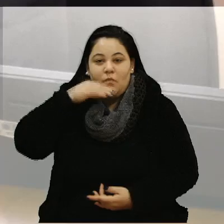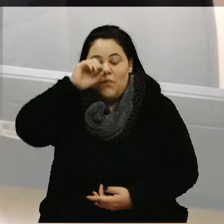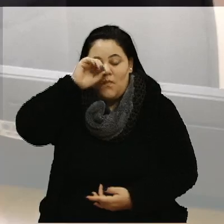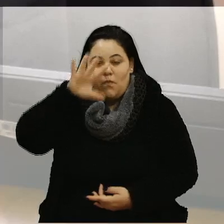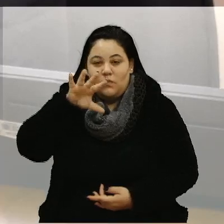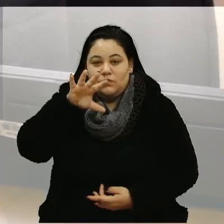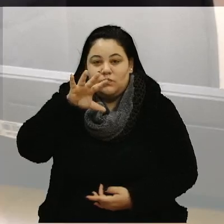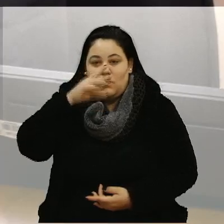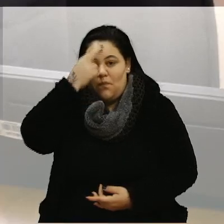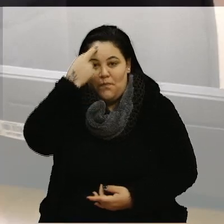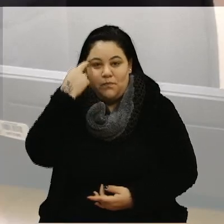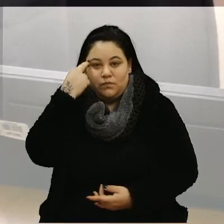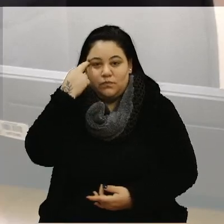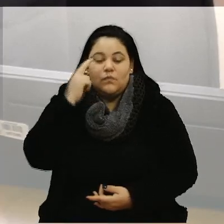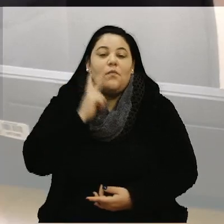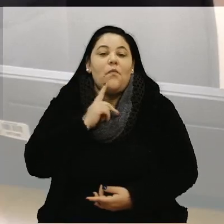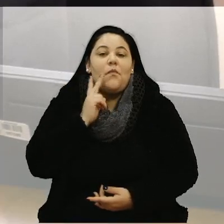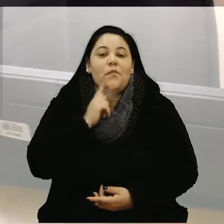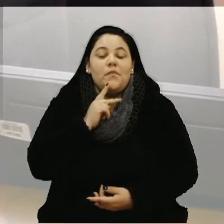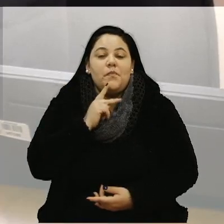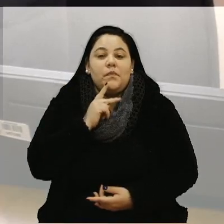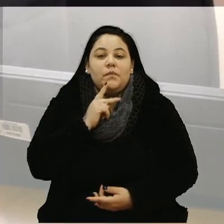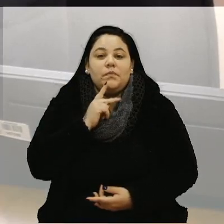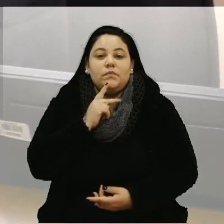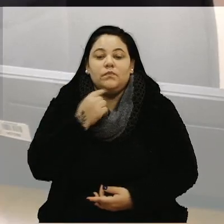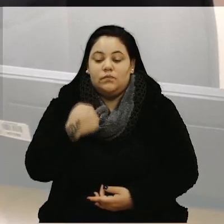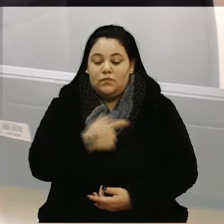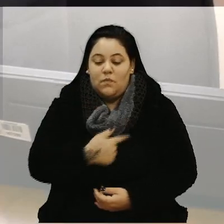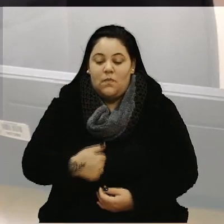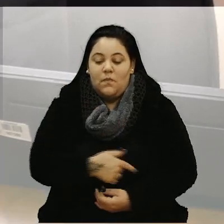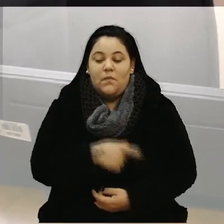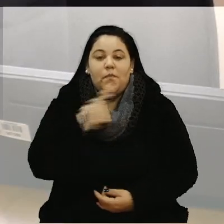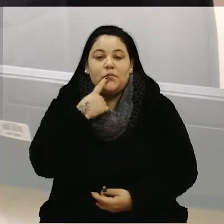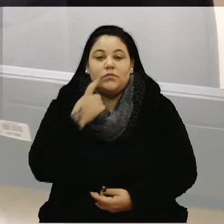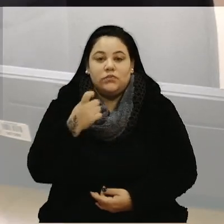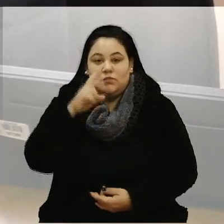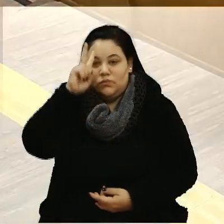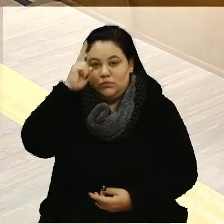Fiuza, Rafael Bueno, Renato Oliveira, Ricardo Zanquim, Rose Frigeri e Velocino Ex.